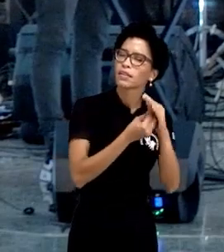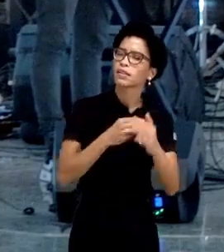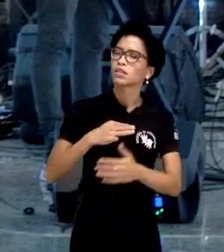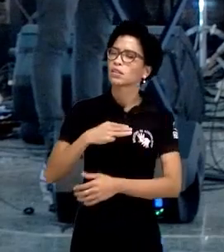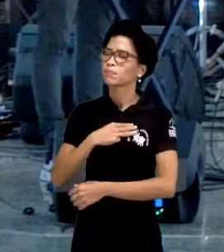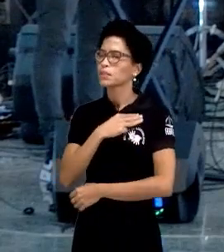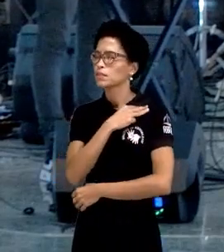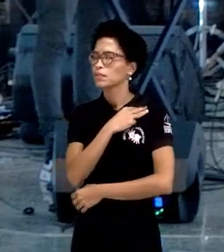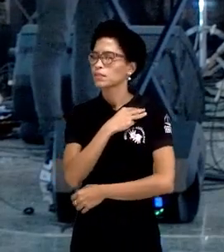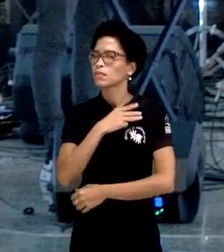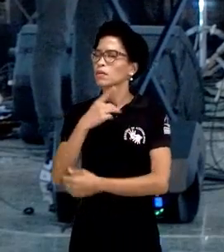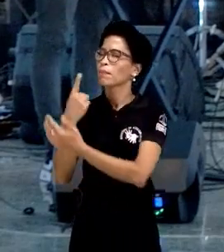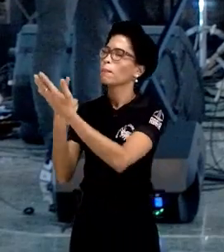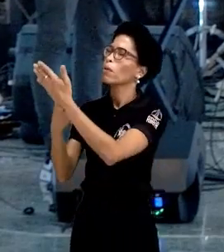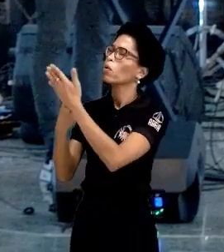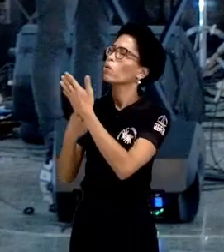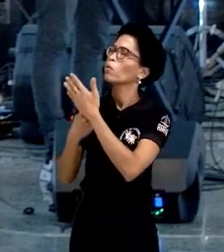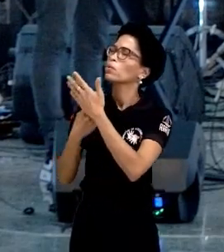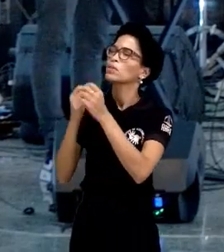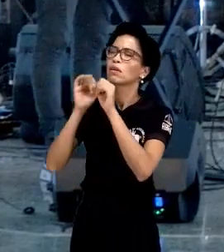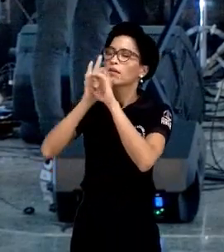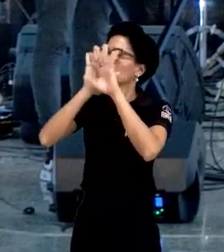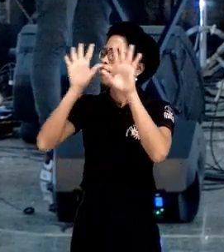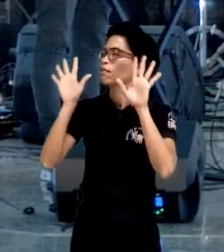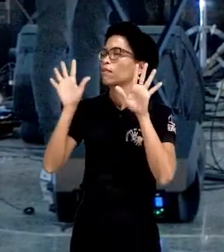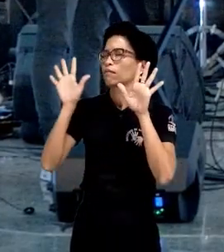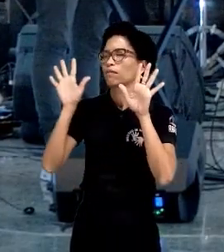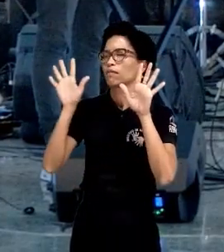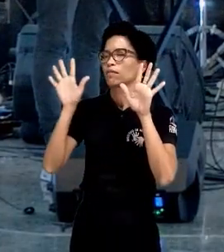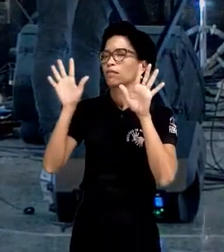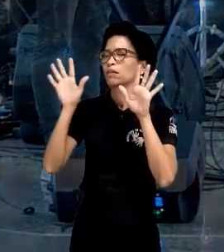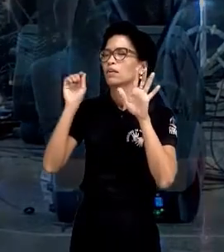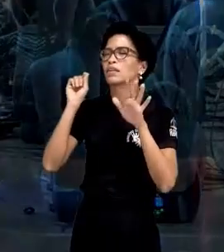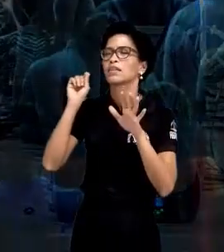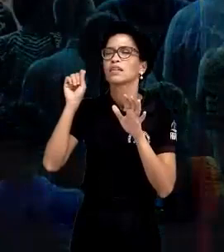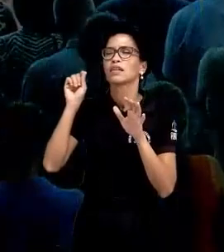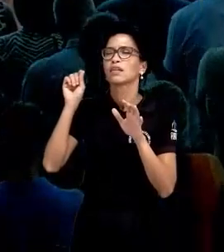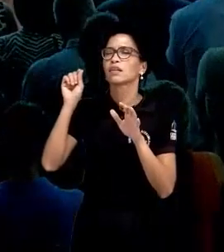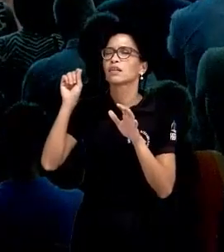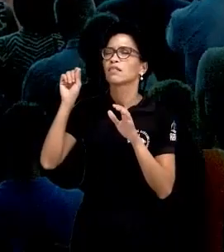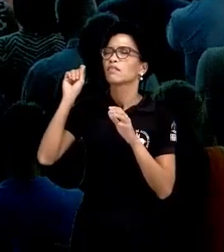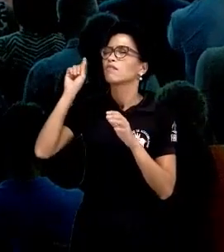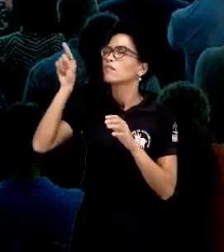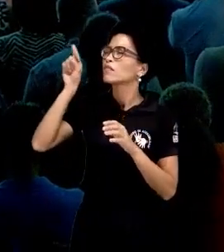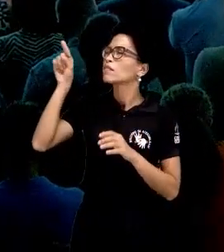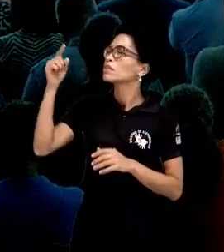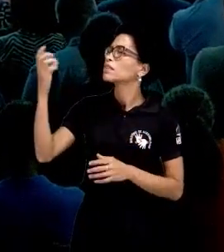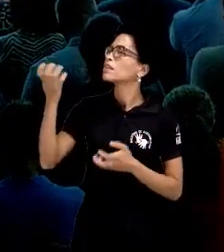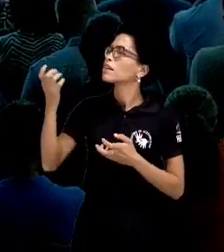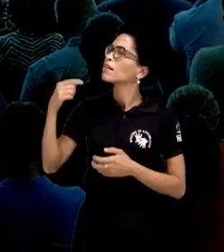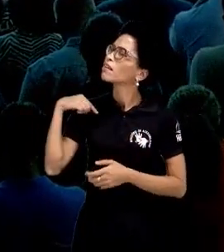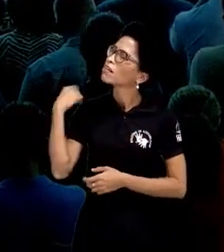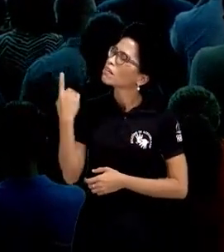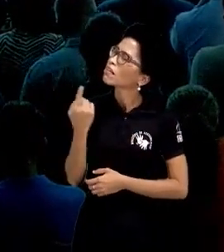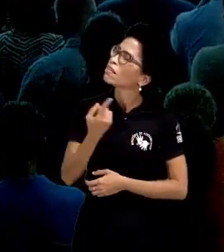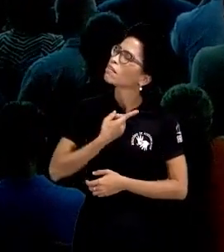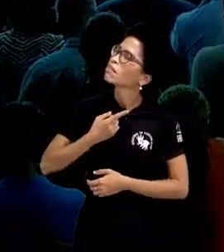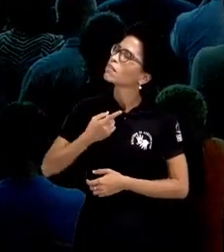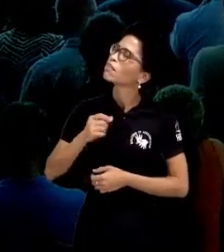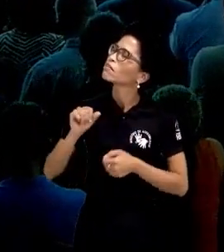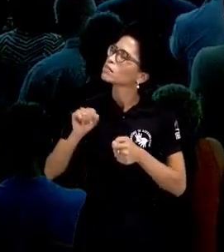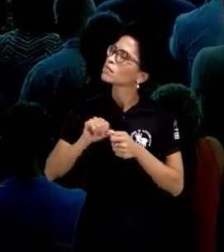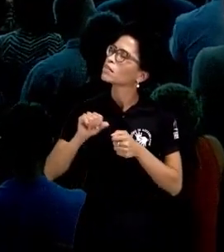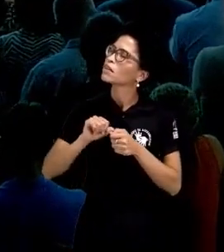que obras o Senhor deseja de nós, que obras o Senhor não se agrada de nós. Senhor Deus,